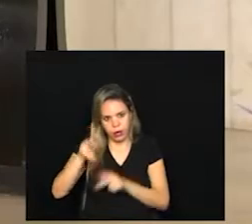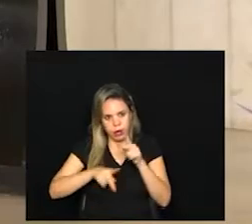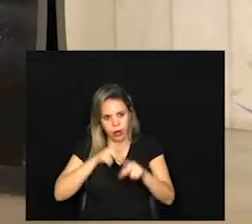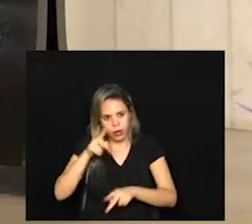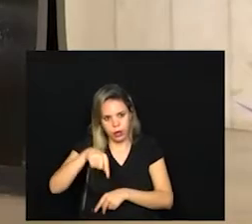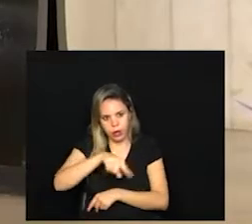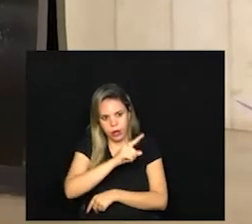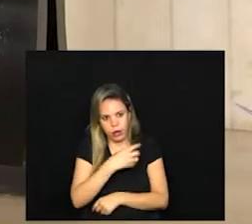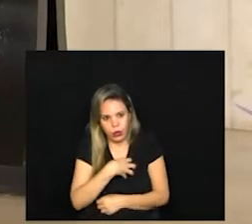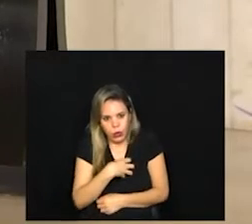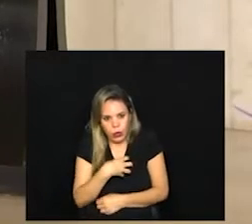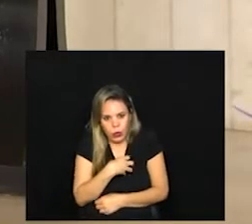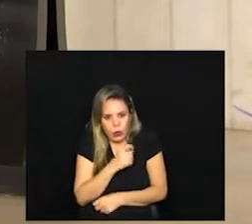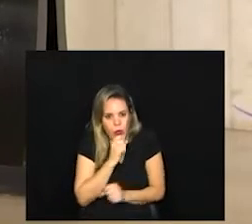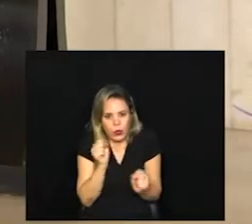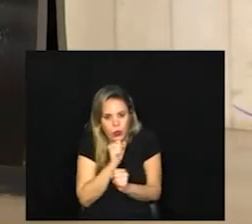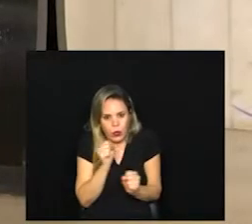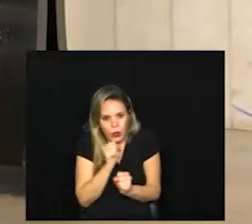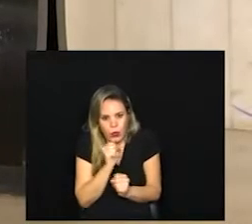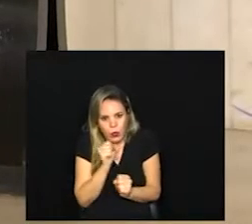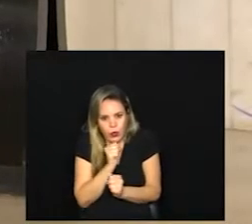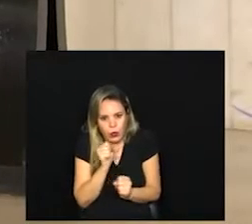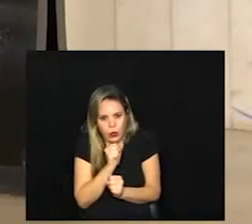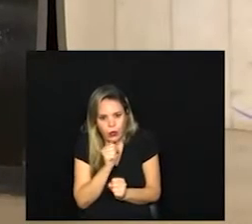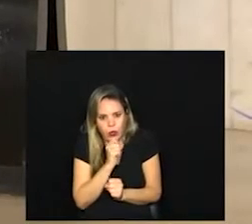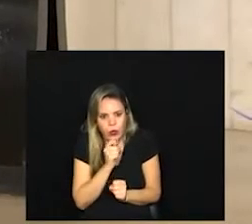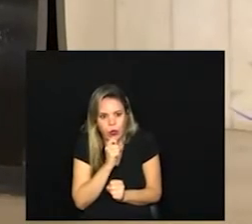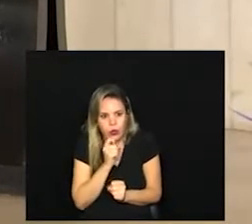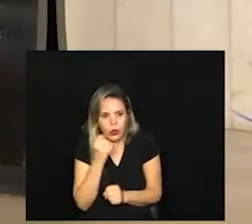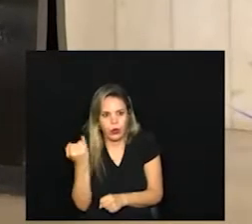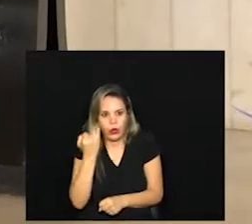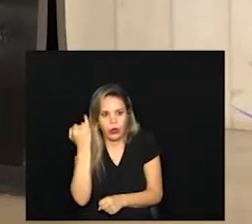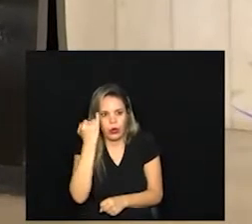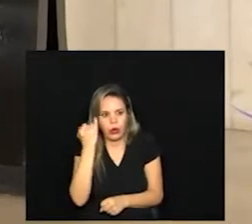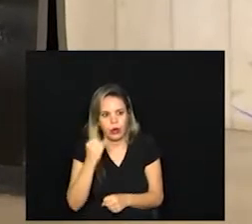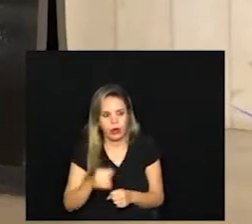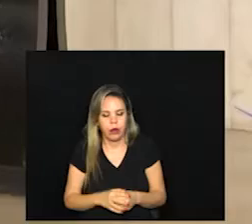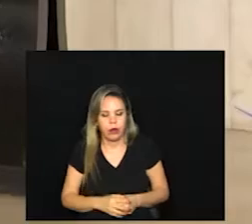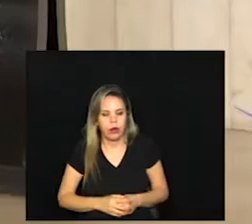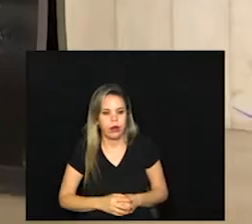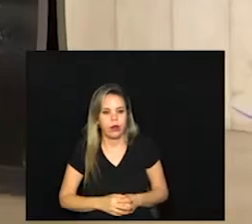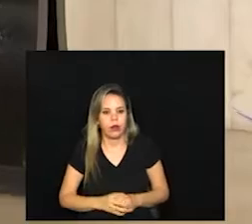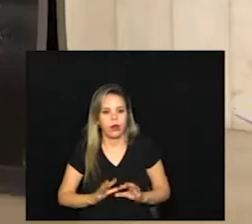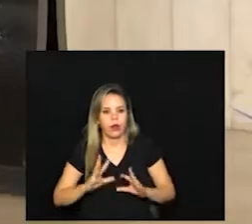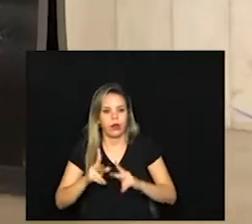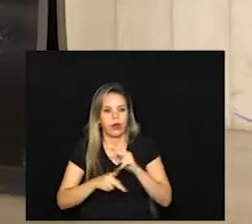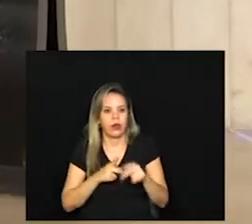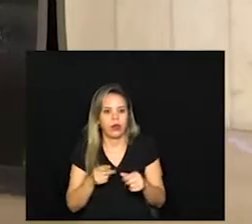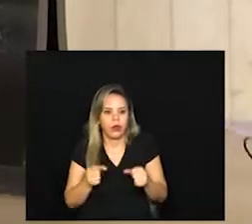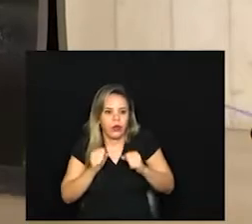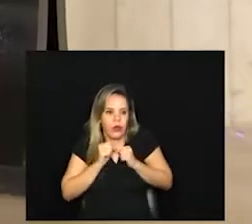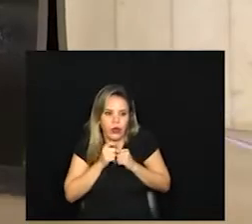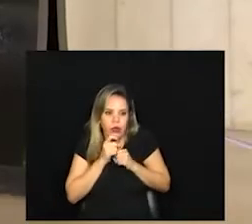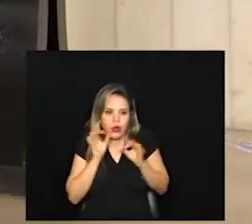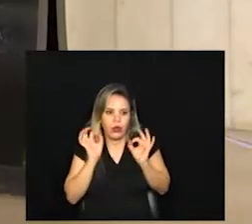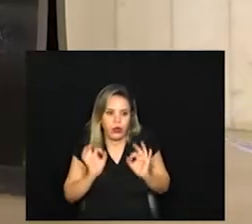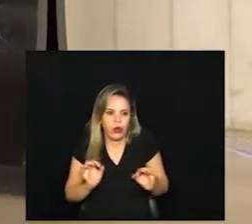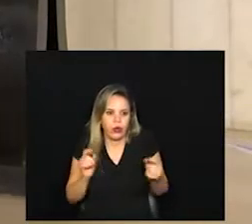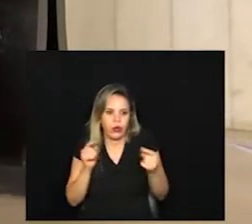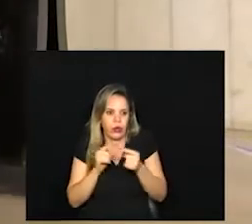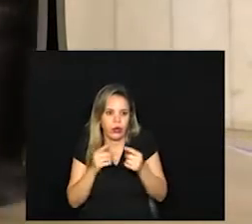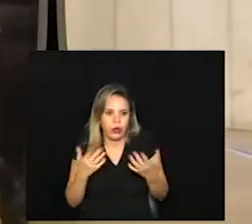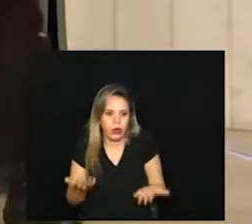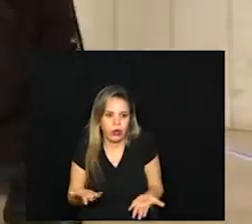pessoas vão sentir muito mais frio. Então é importante que todo mundo se agasalhe direitinho.